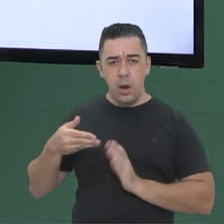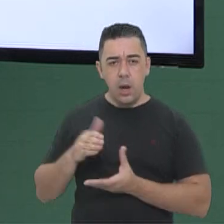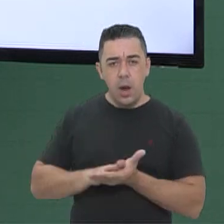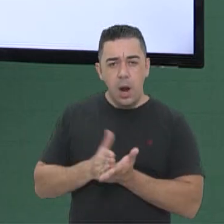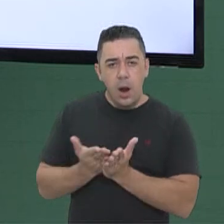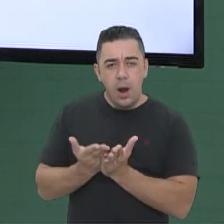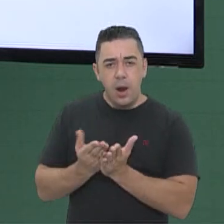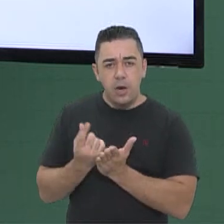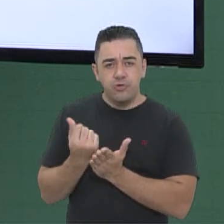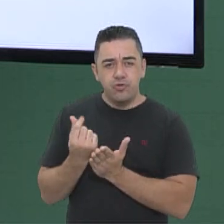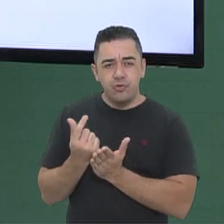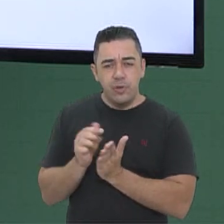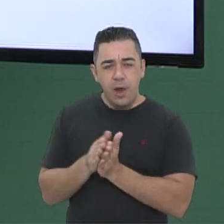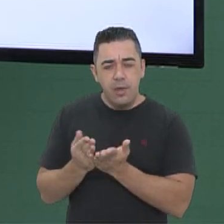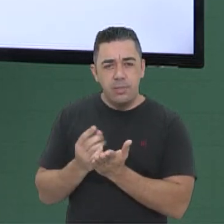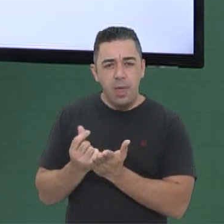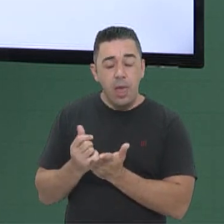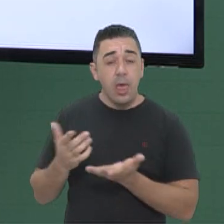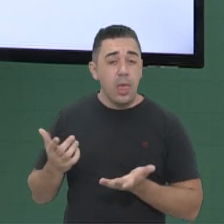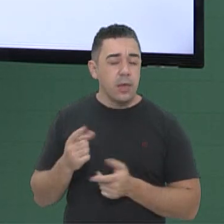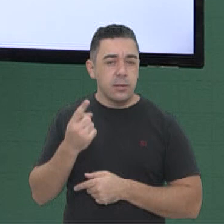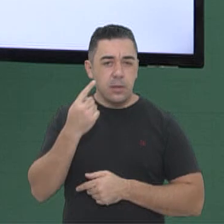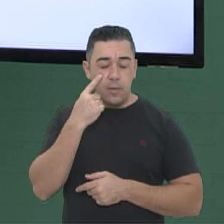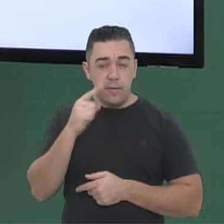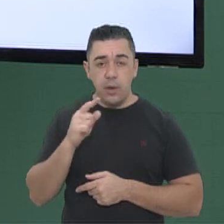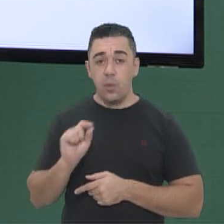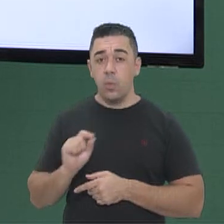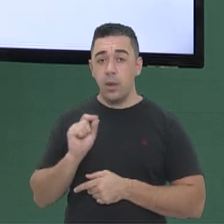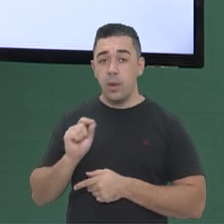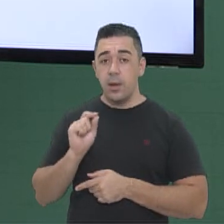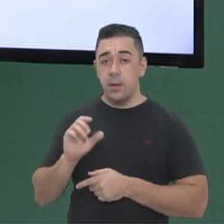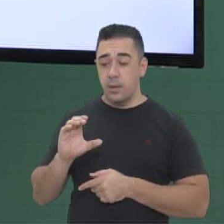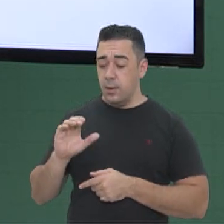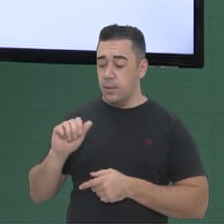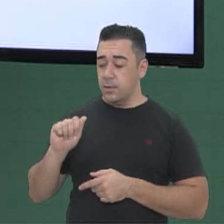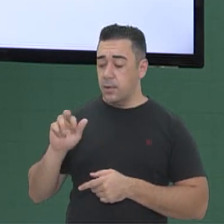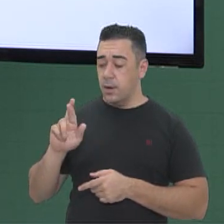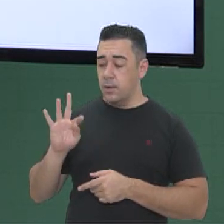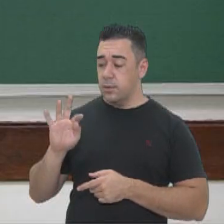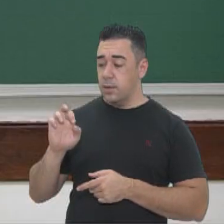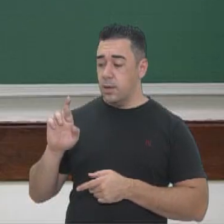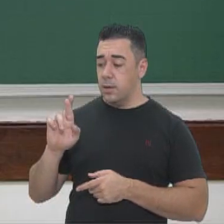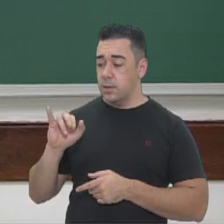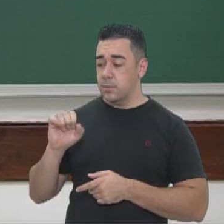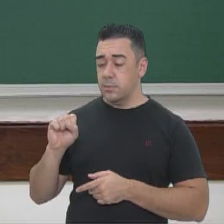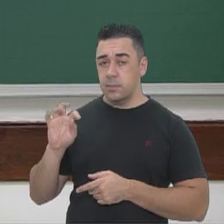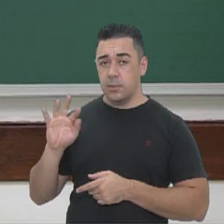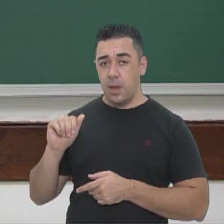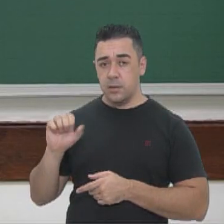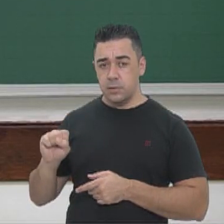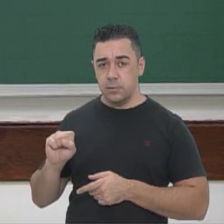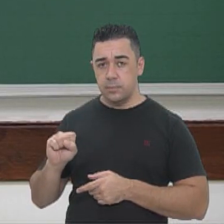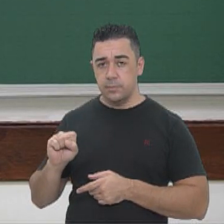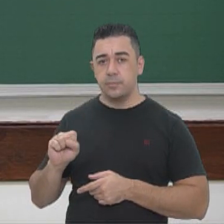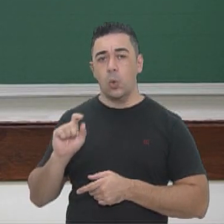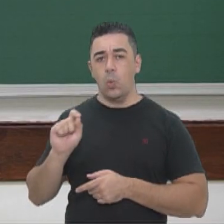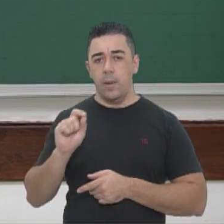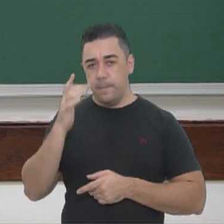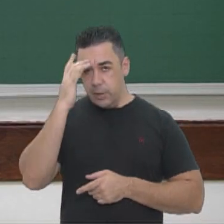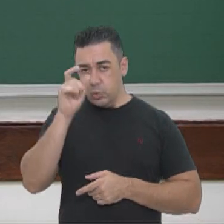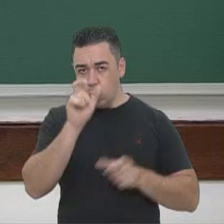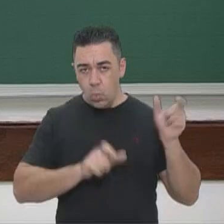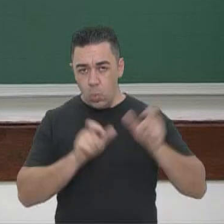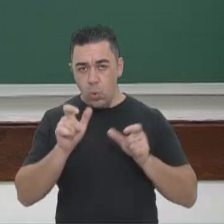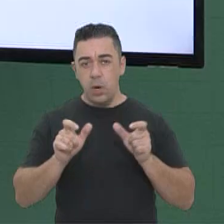carteiras, tá? Então ele fala aqui a respeito de los carteiristas. Em zonas turísticas se